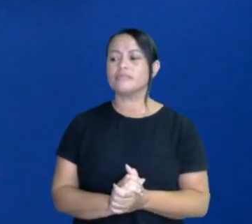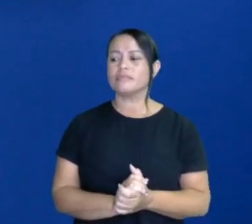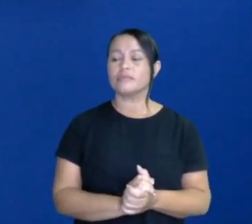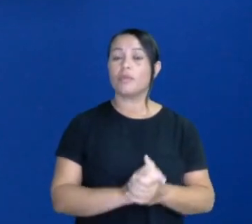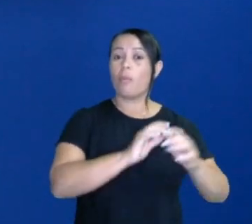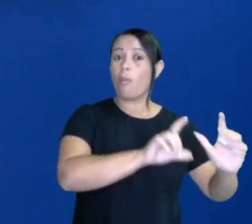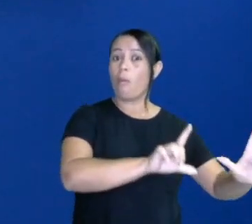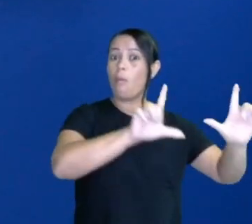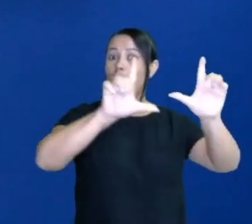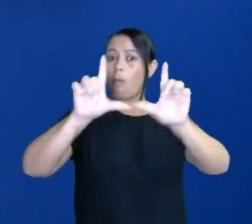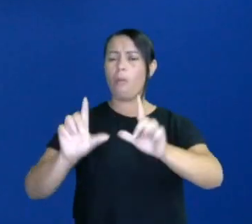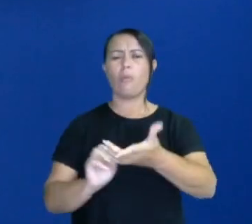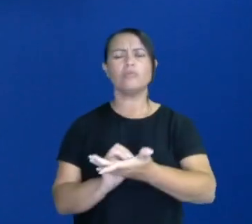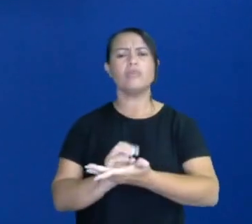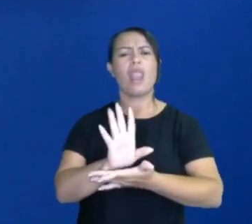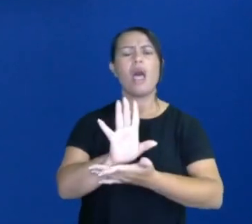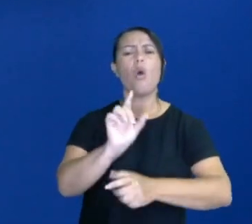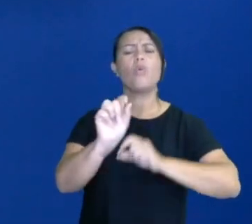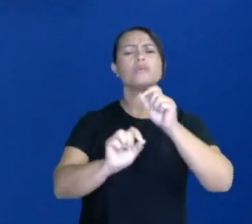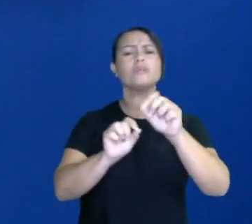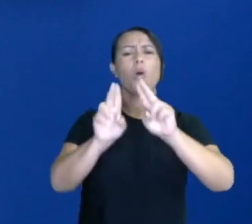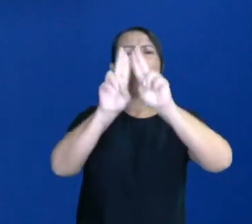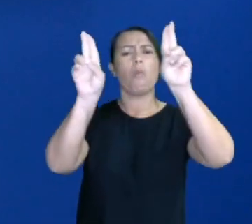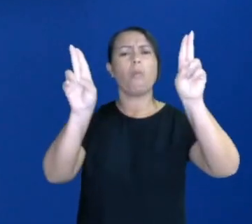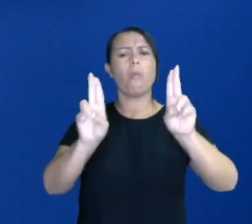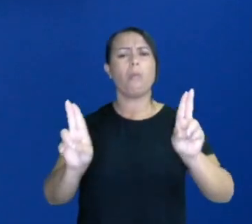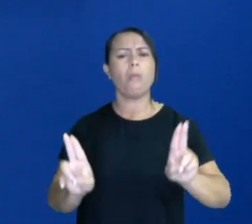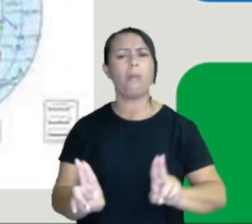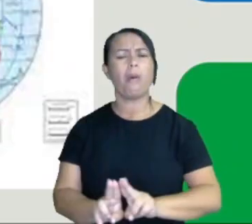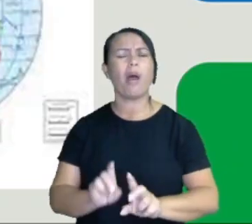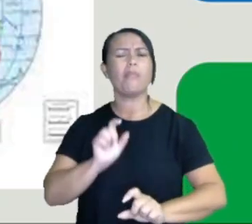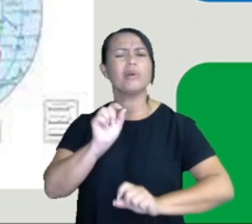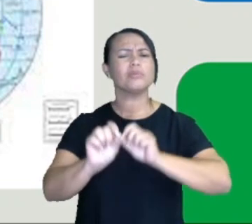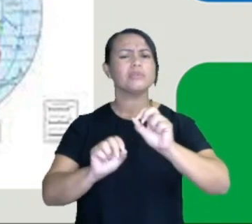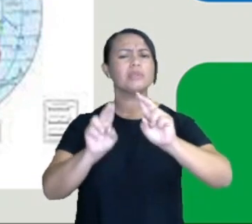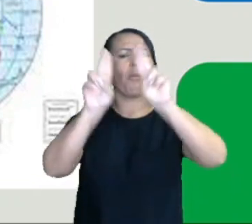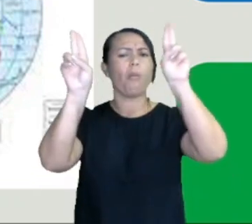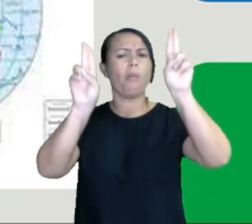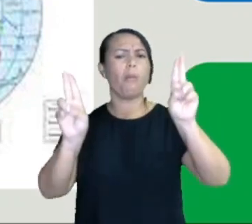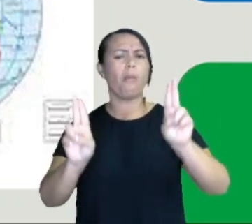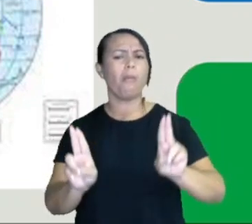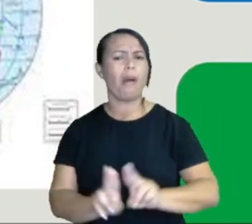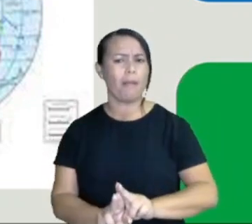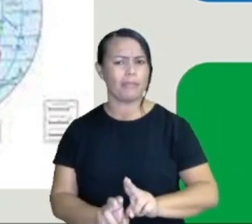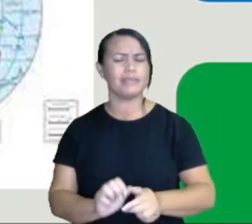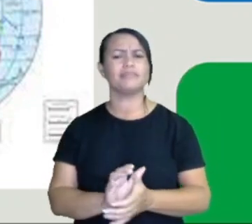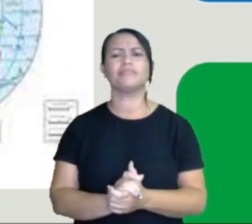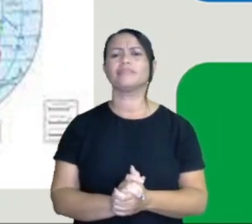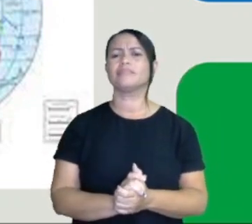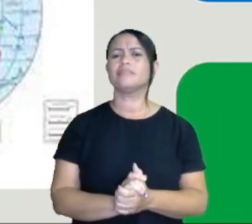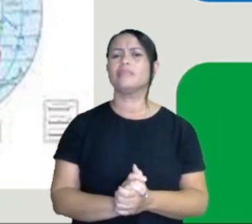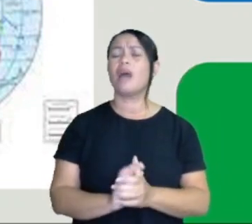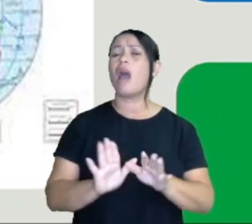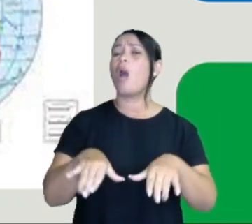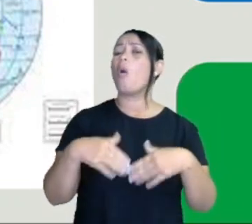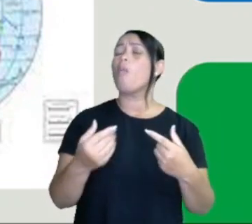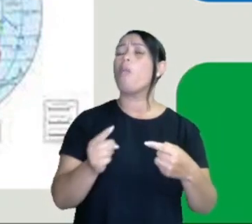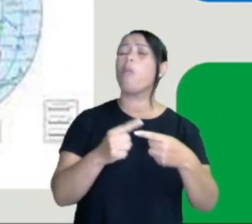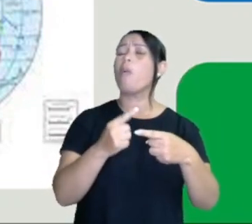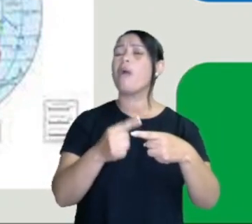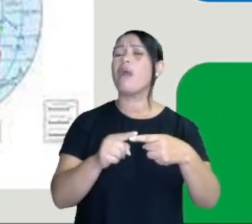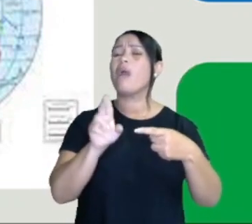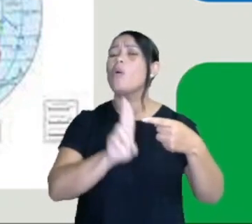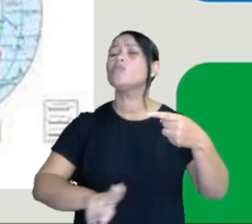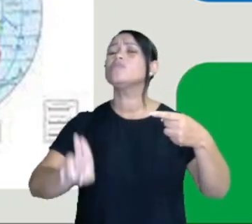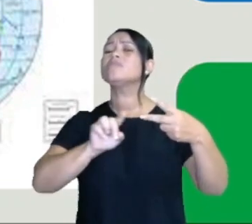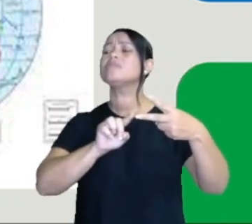próximo slide. O que são mapas? Então, para vocês, o que são mapas? Qual a utilidade